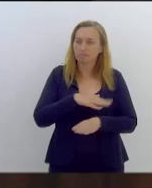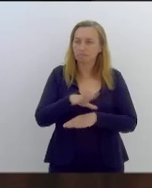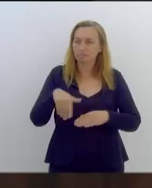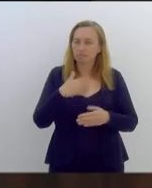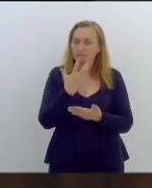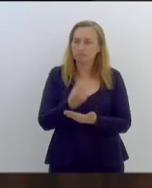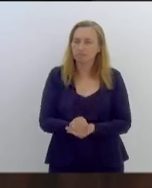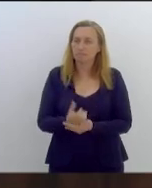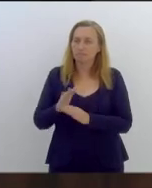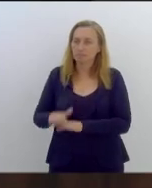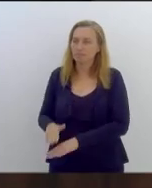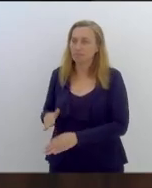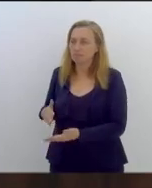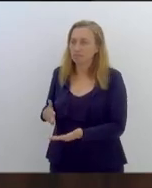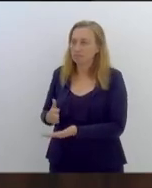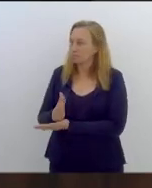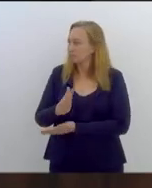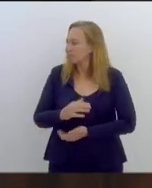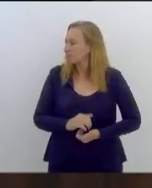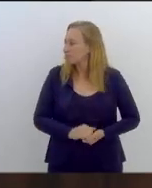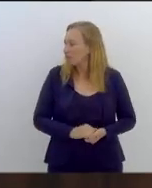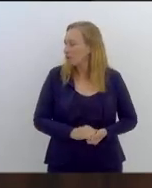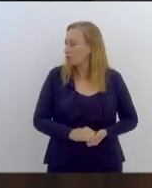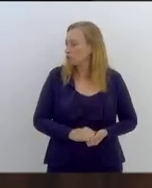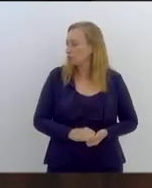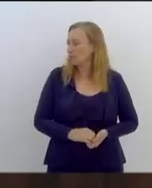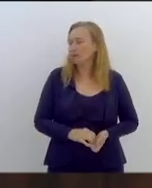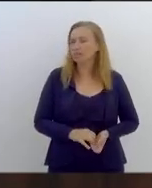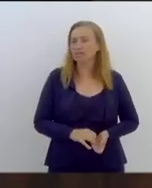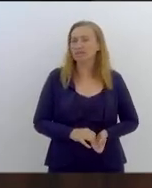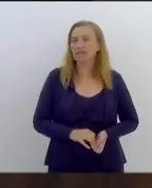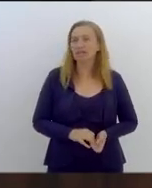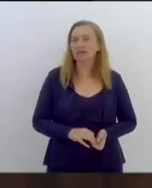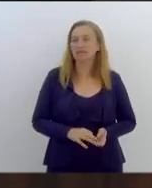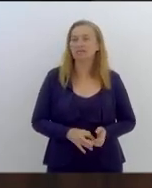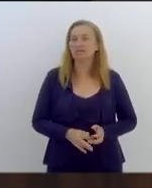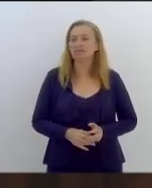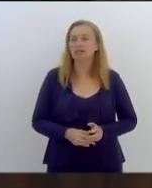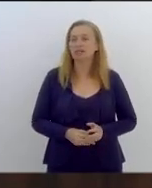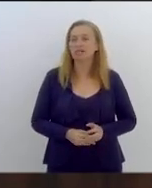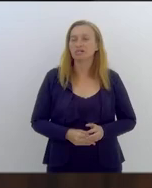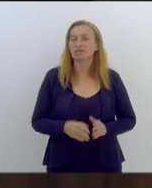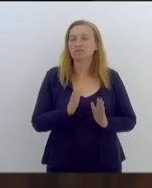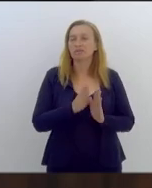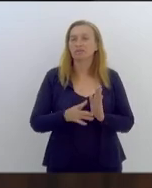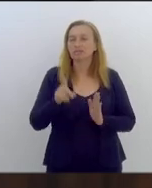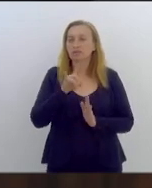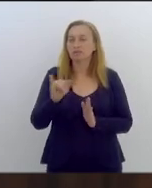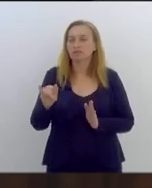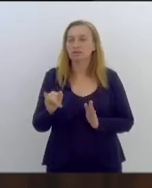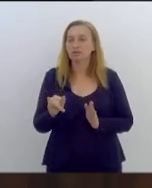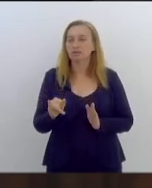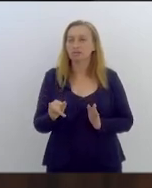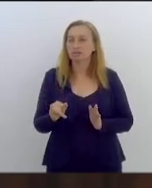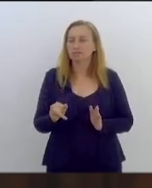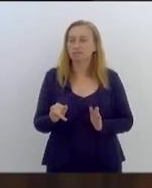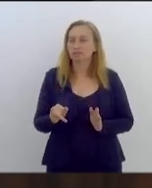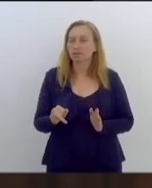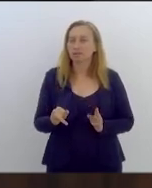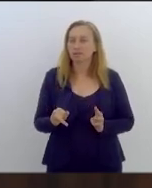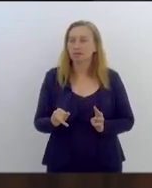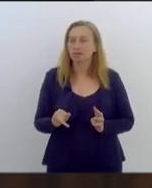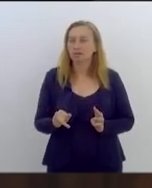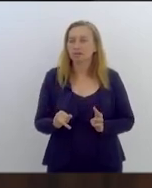Em votação, se os que aprovam permaneçam como estão, aprovado, vai a promulgação. Incluídos na ordem do dia, de acordo...